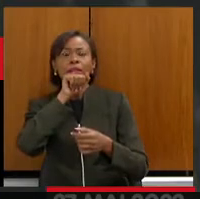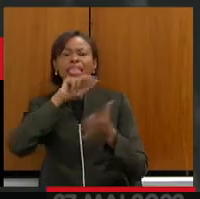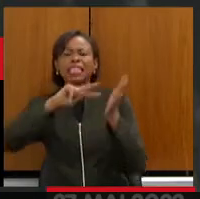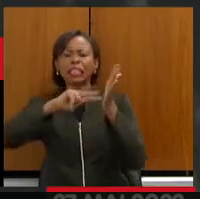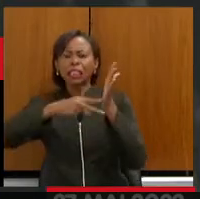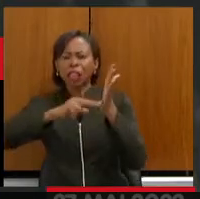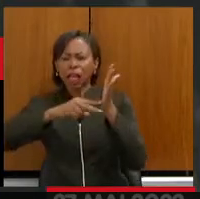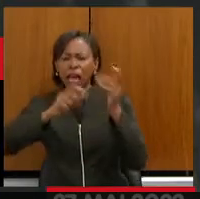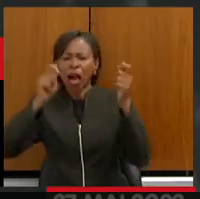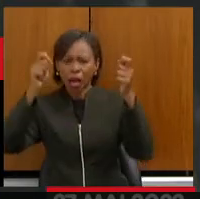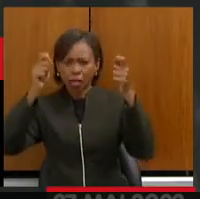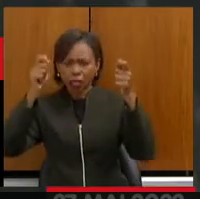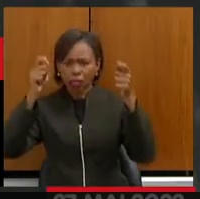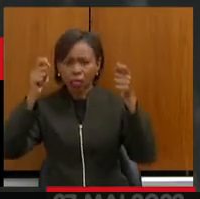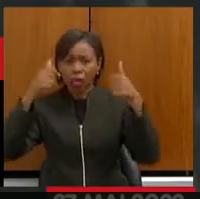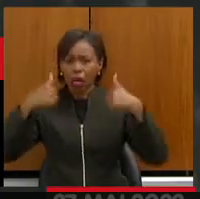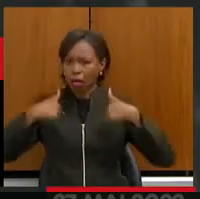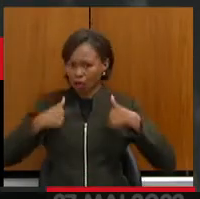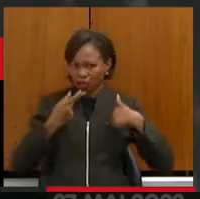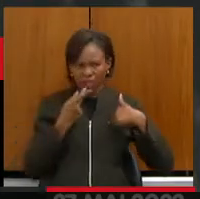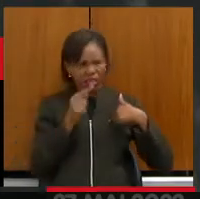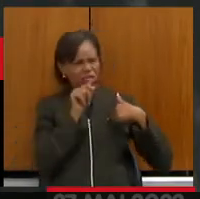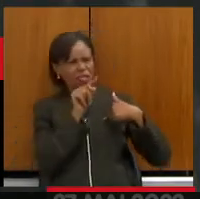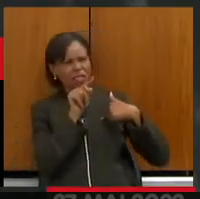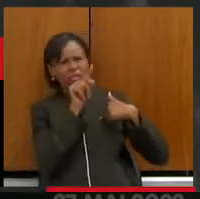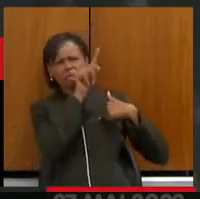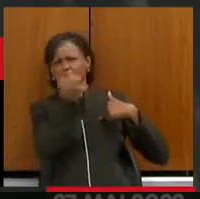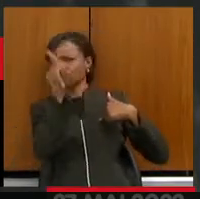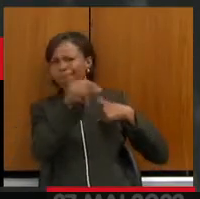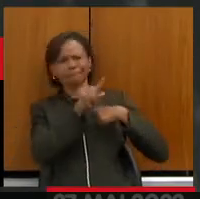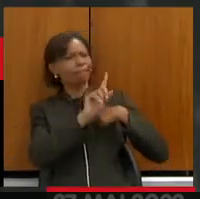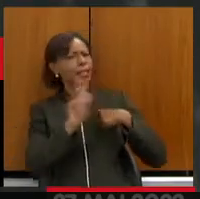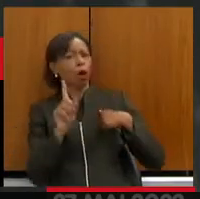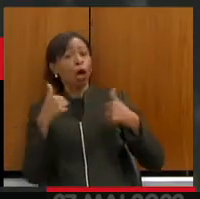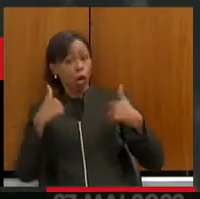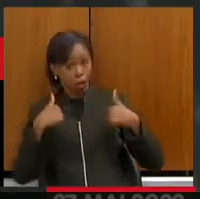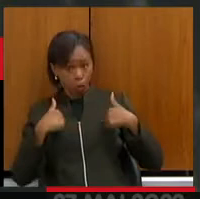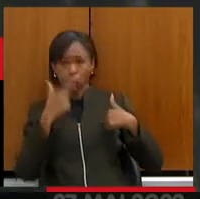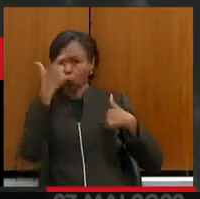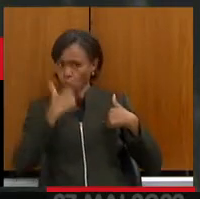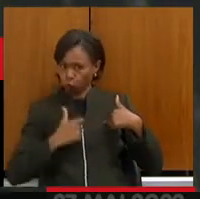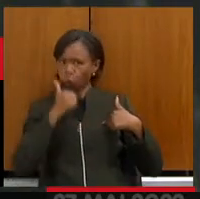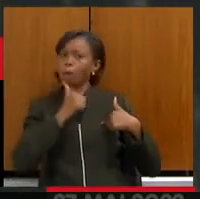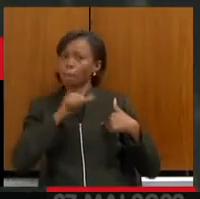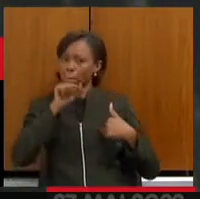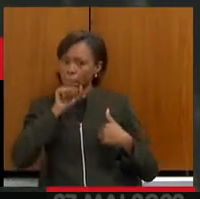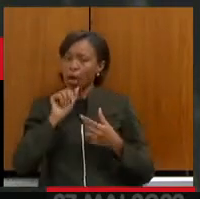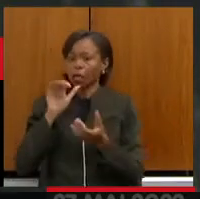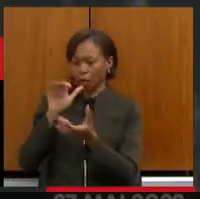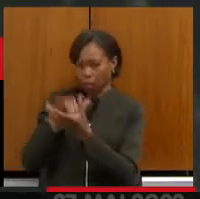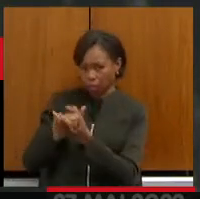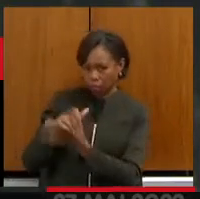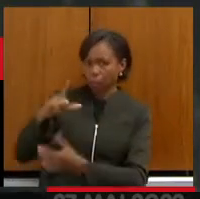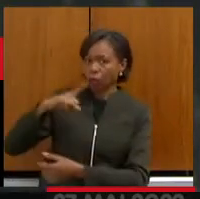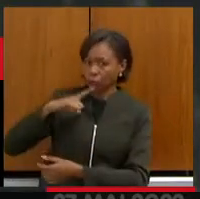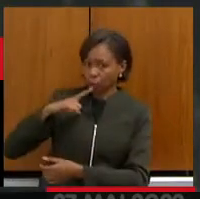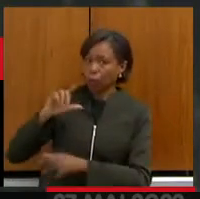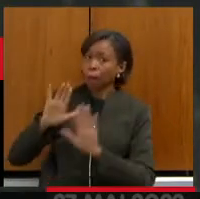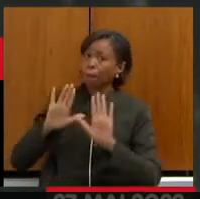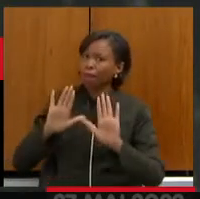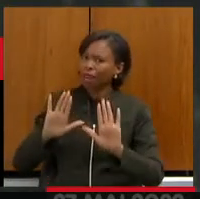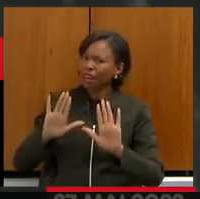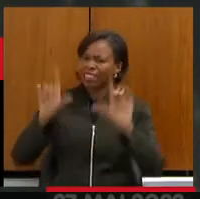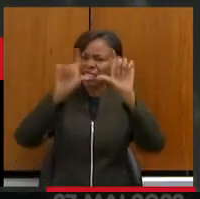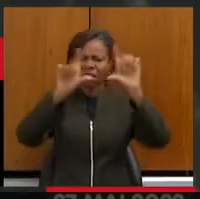Sindicalista e eu disse não eu sou mãe tenho companheiro Mas não